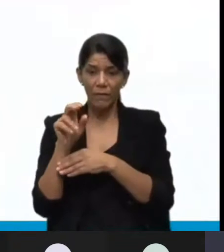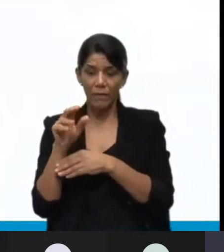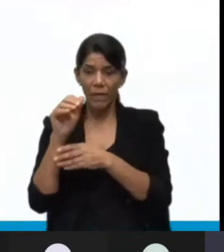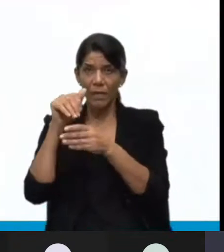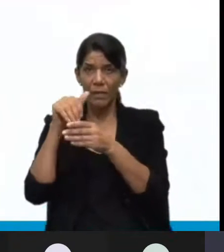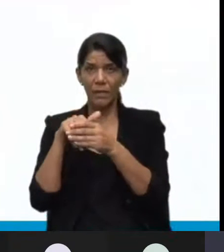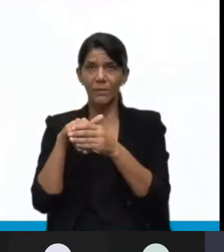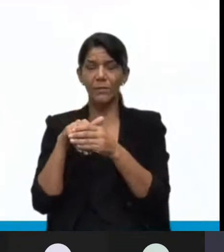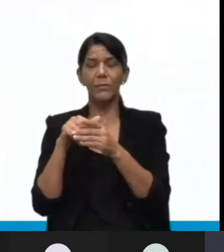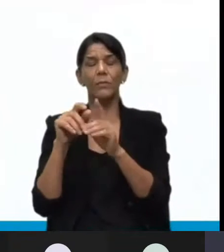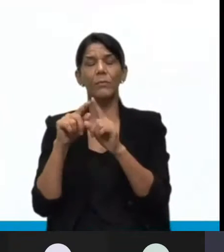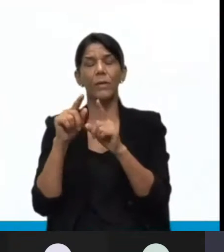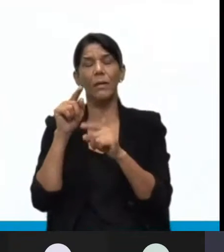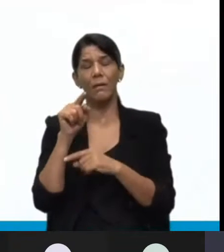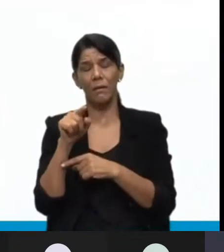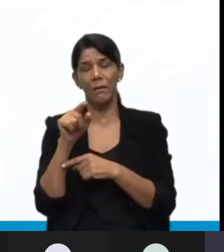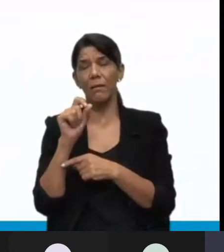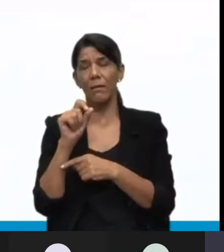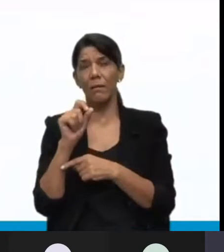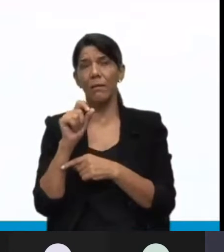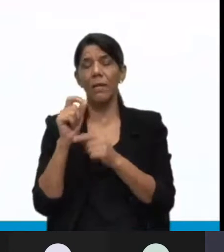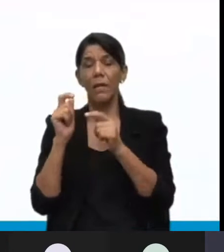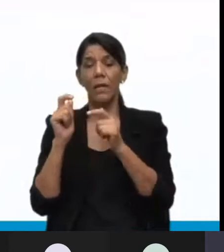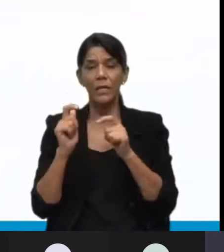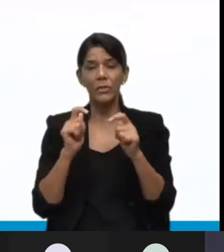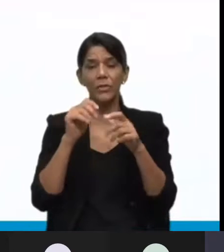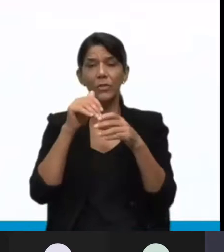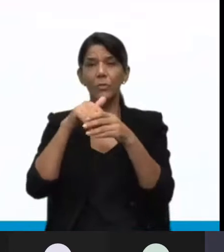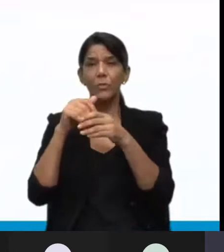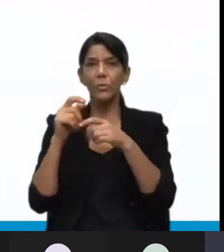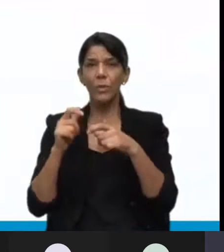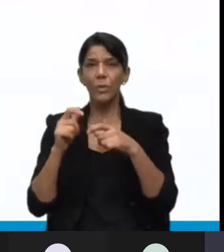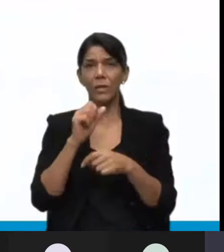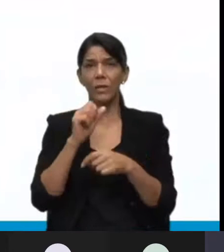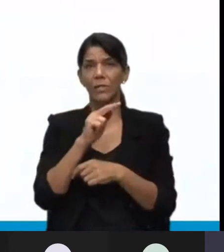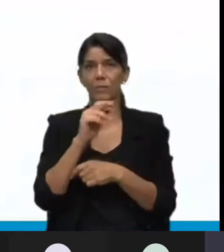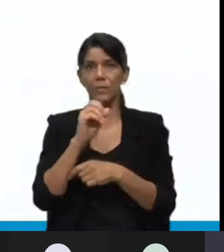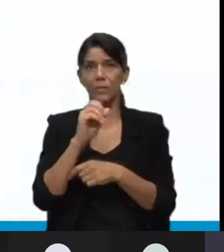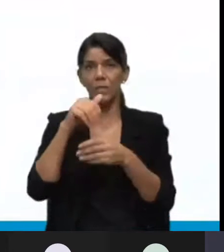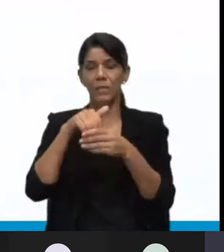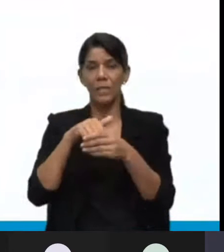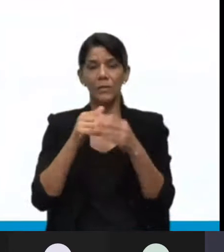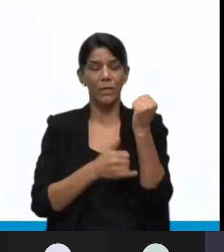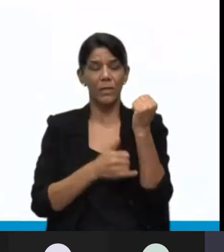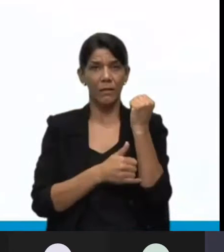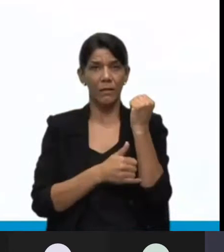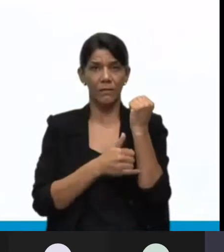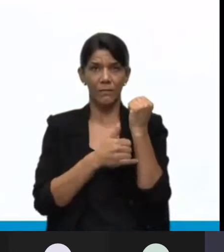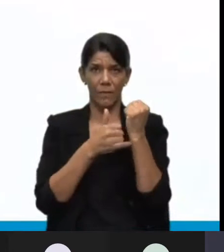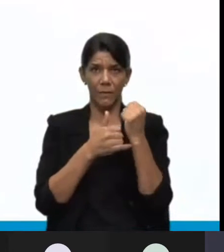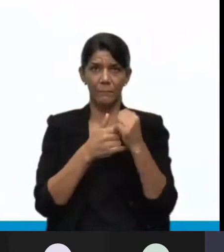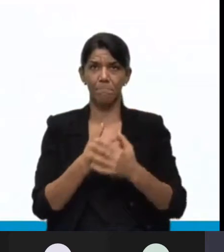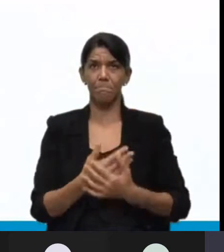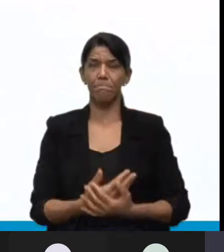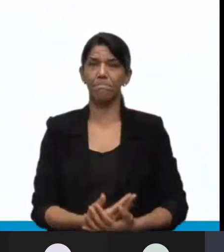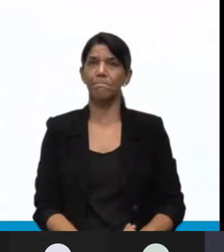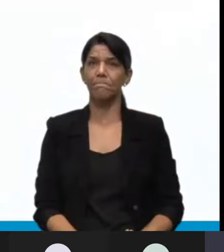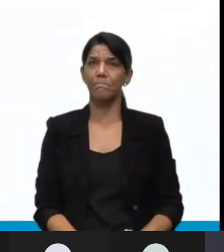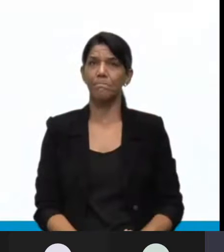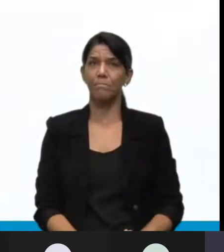bem, a adventícia está deslocada, mas essa é a região da adventícia aí na veia, ok?